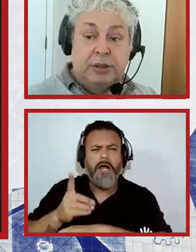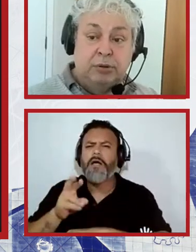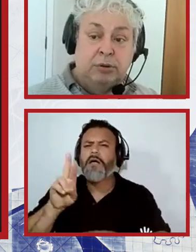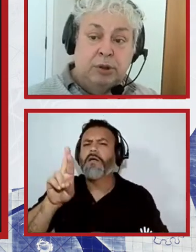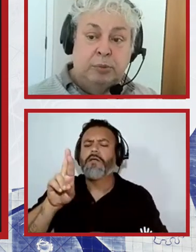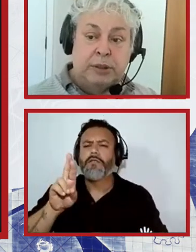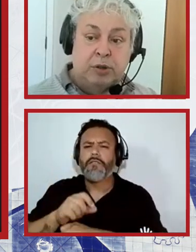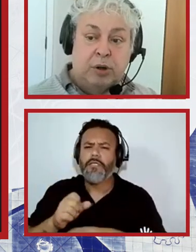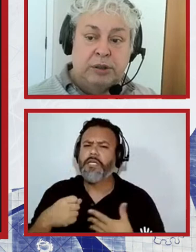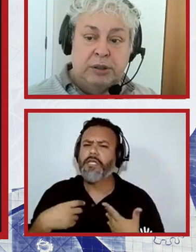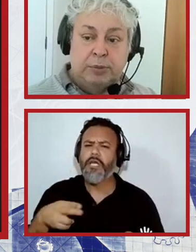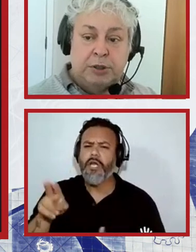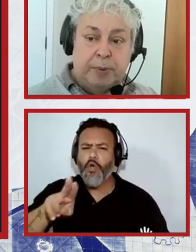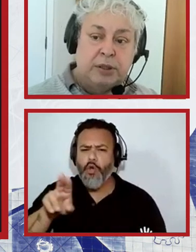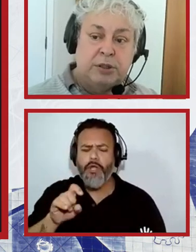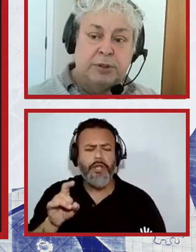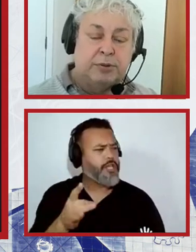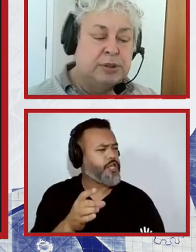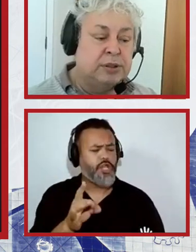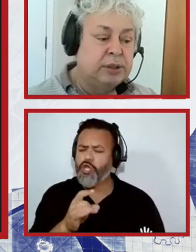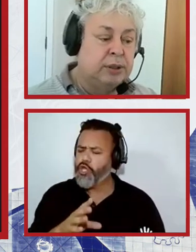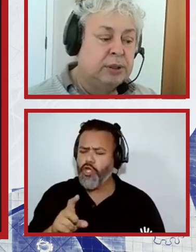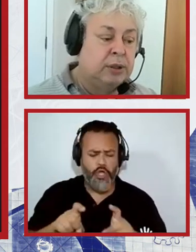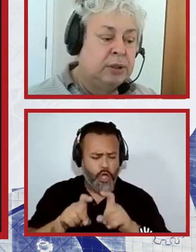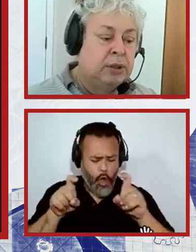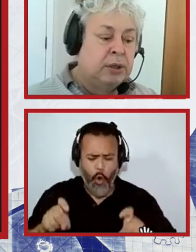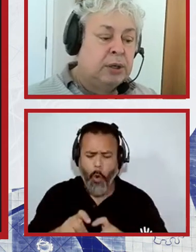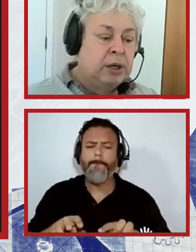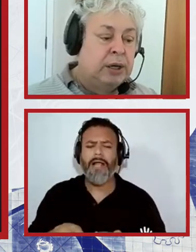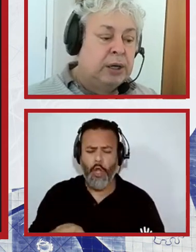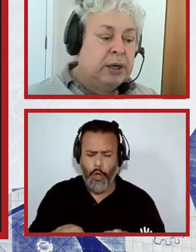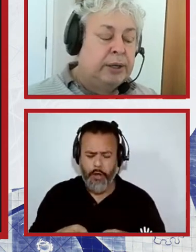escrever, utilizando umas órteses, umas próteses, umas coisas assim.